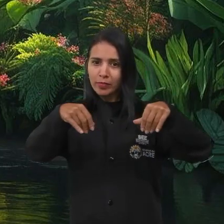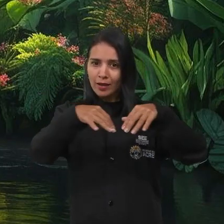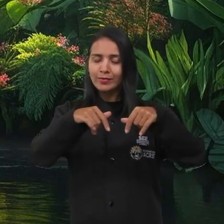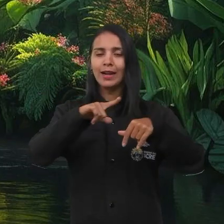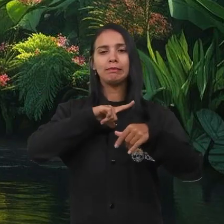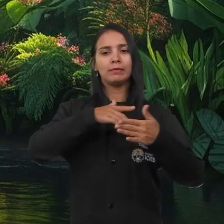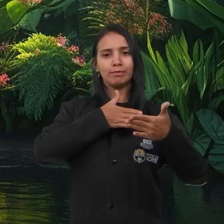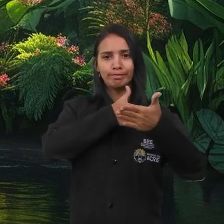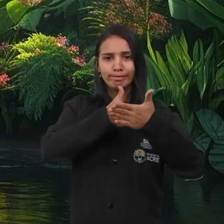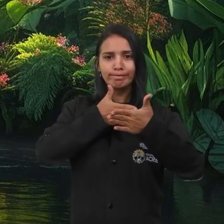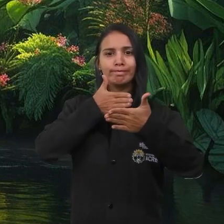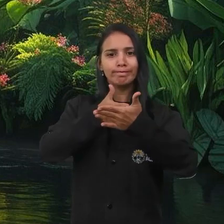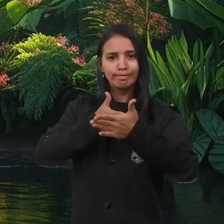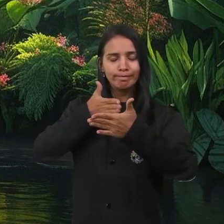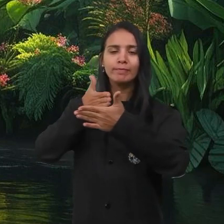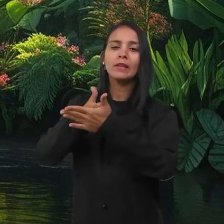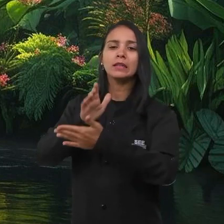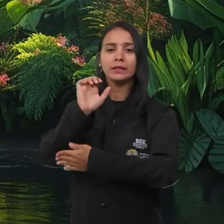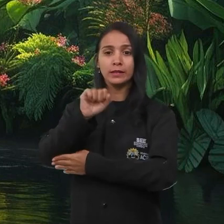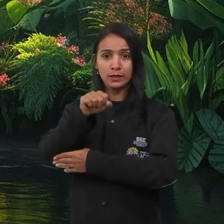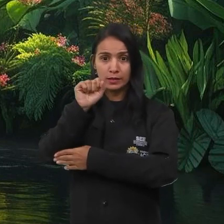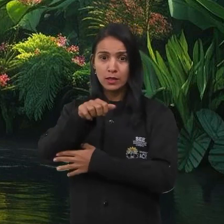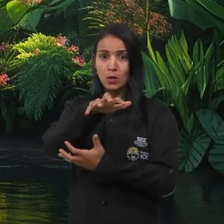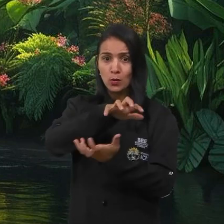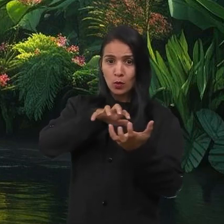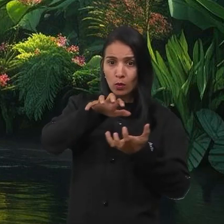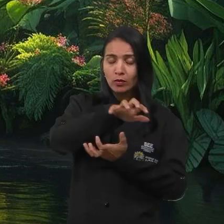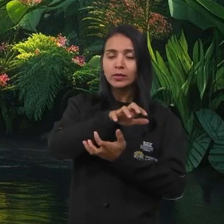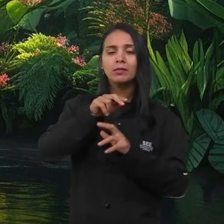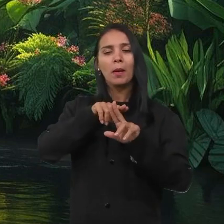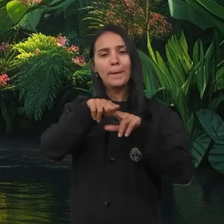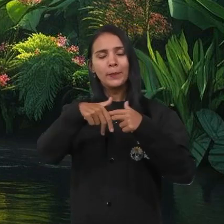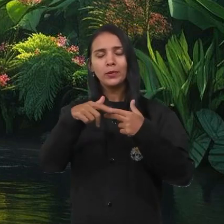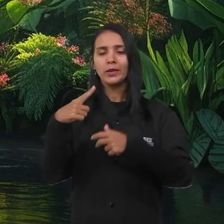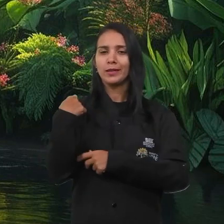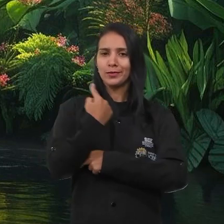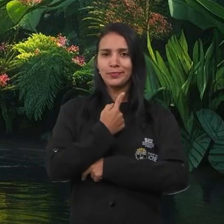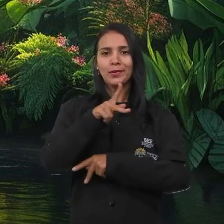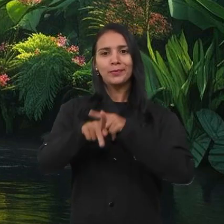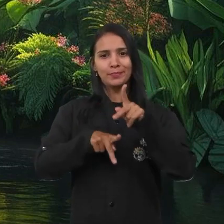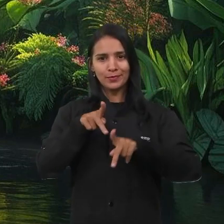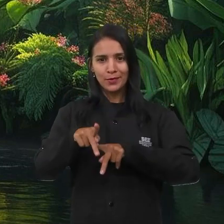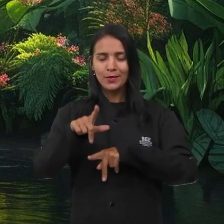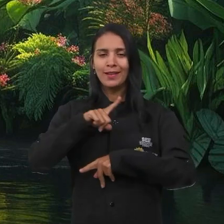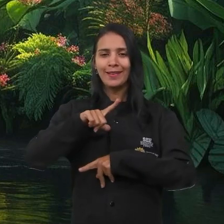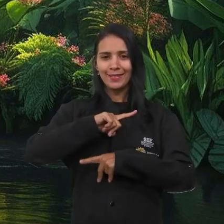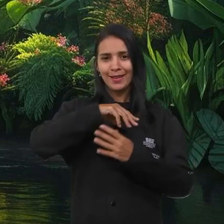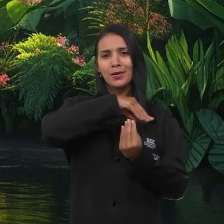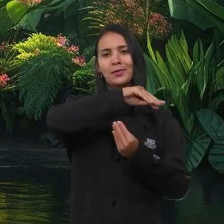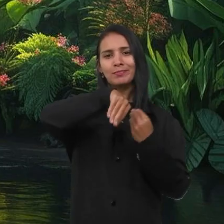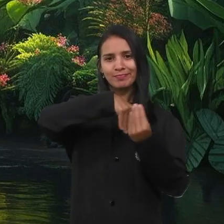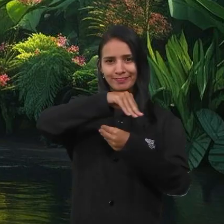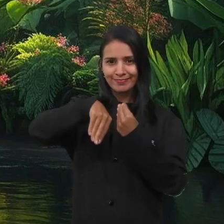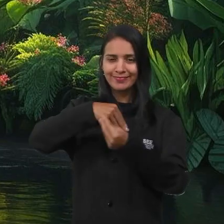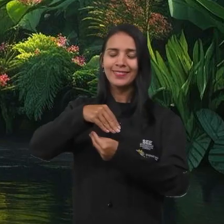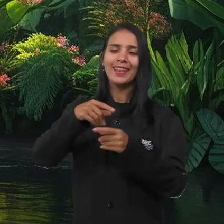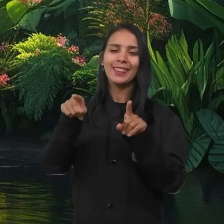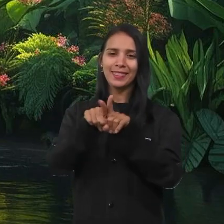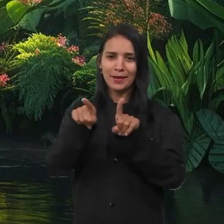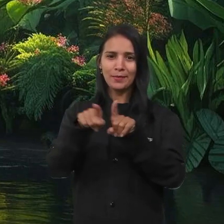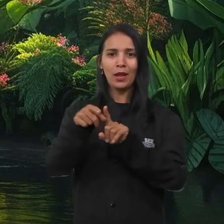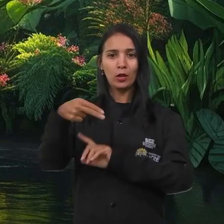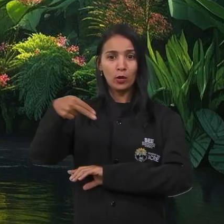impasses, então a gente sabe que nós temos também uma população formada aí por pessoas vindas também da Bolívia e do